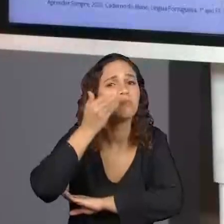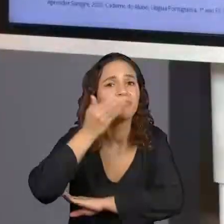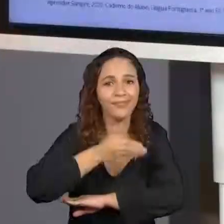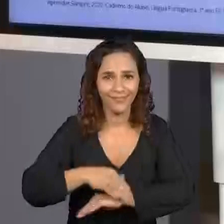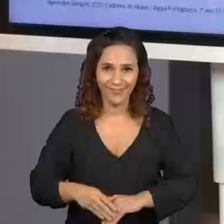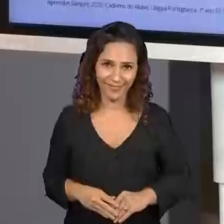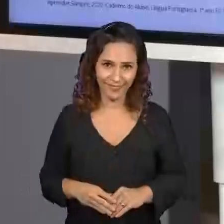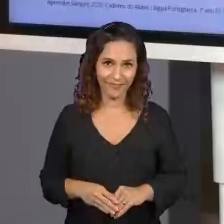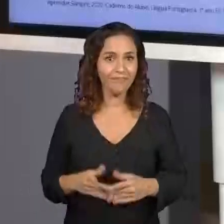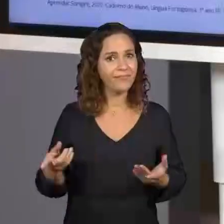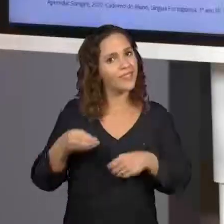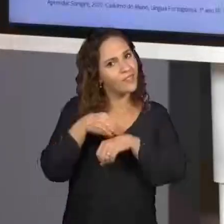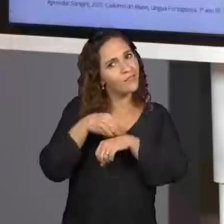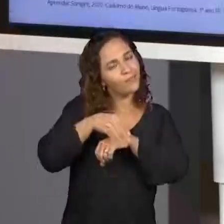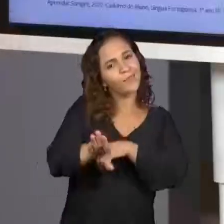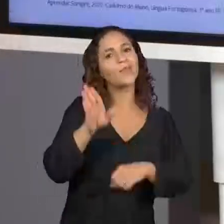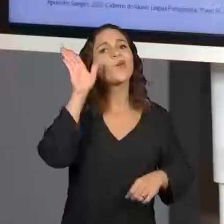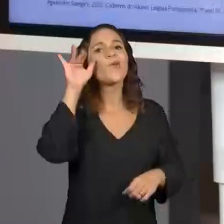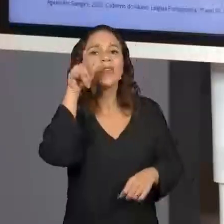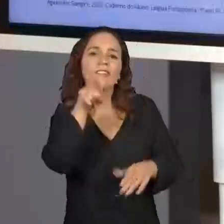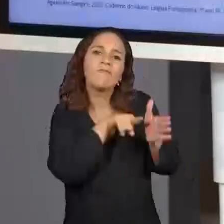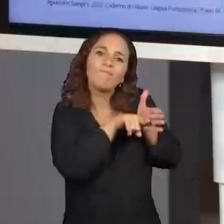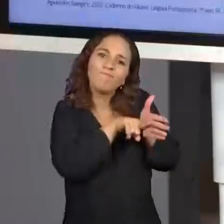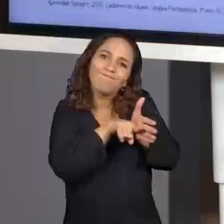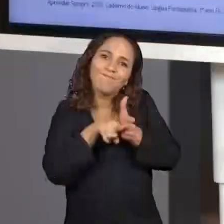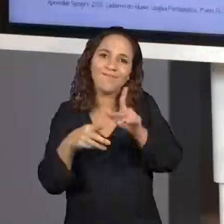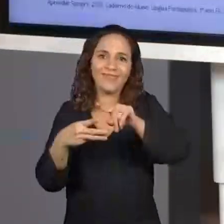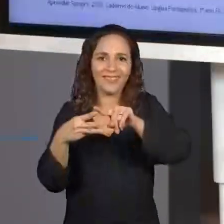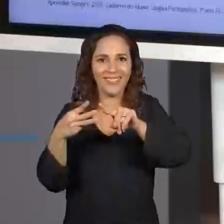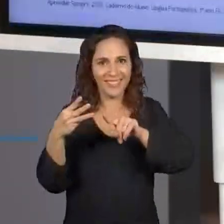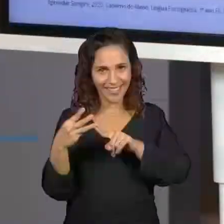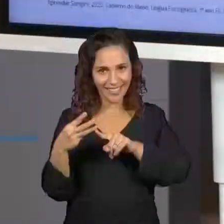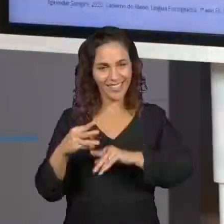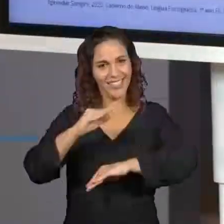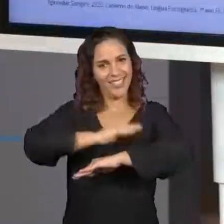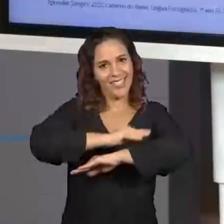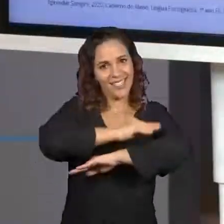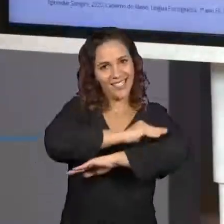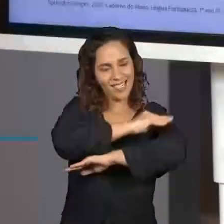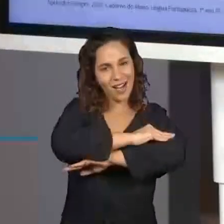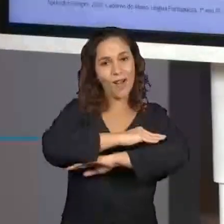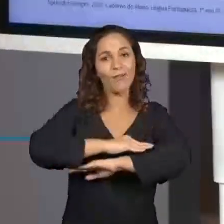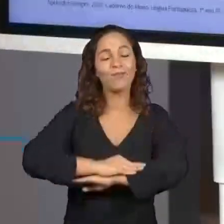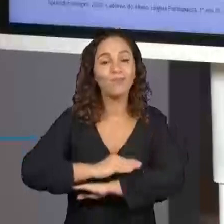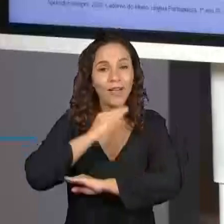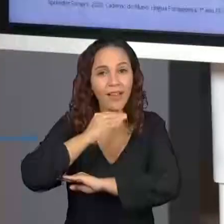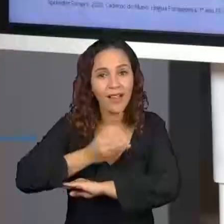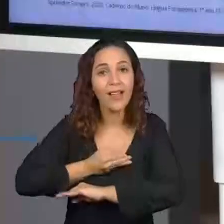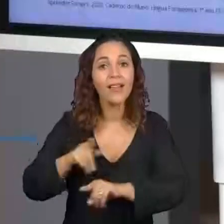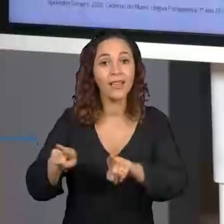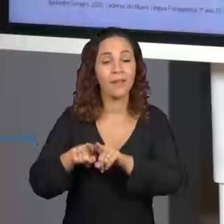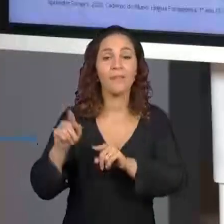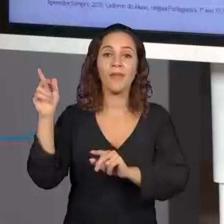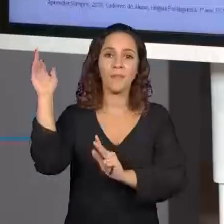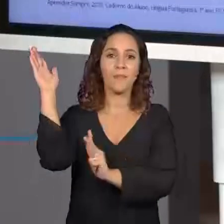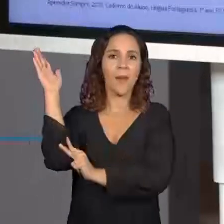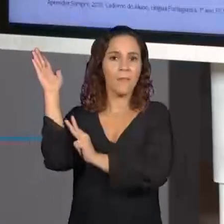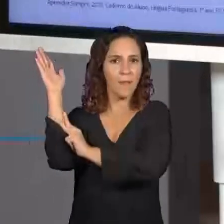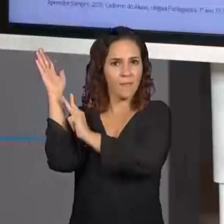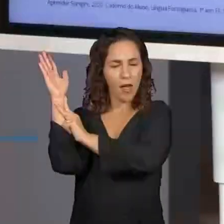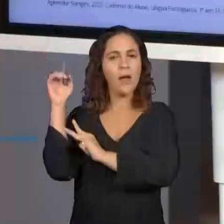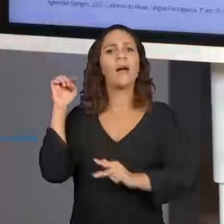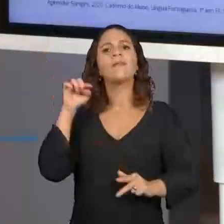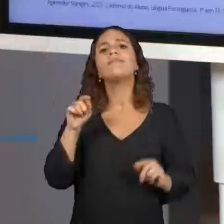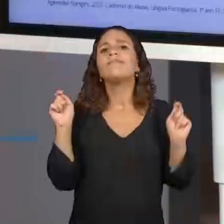pesquisar mais sobre o sapo, a rã, a perereca, vão escrever aí pequenos textos de Você Sabia Que e